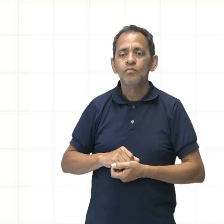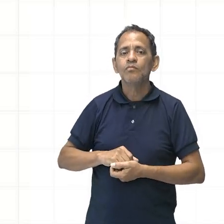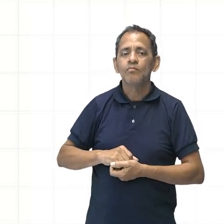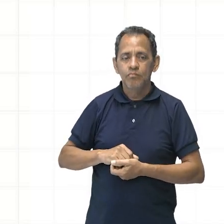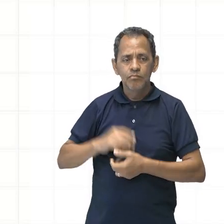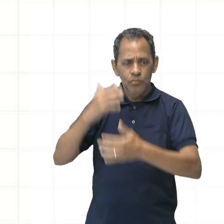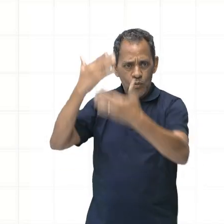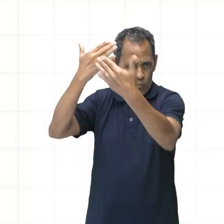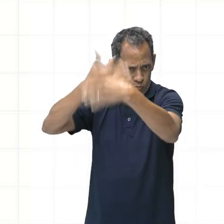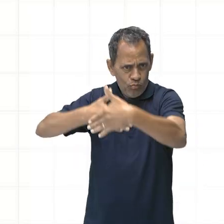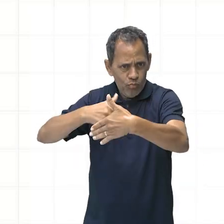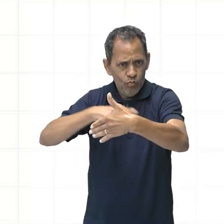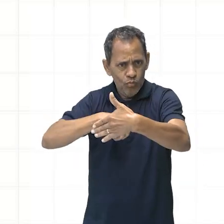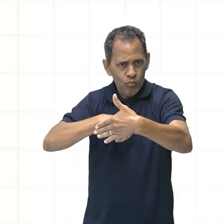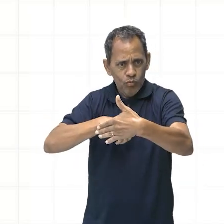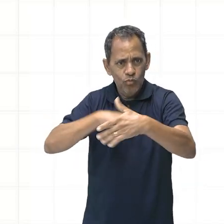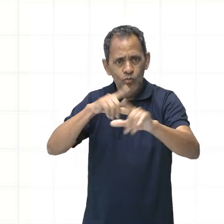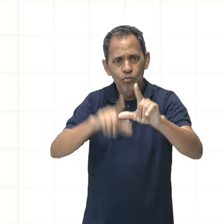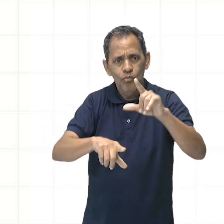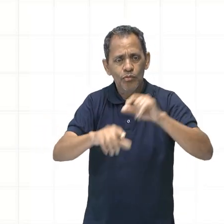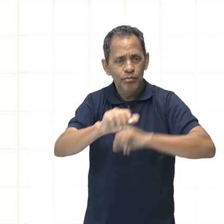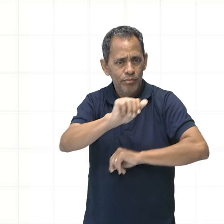ó, letra A,